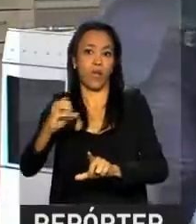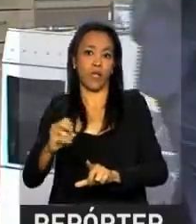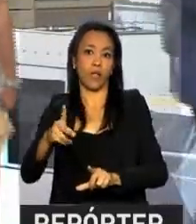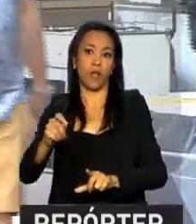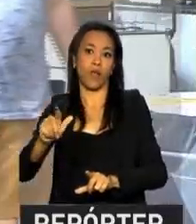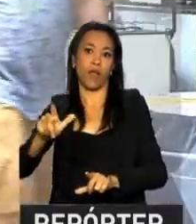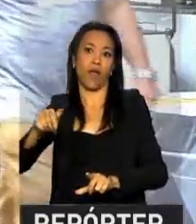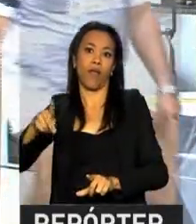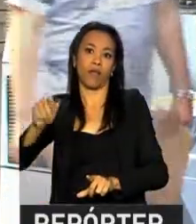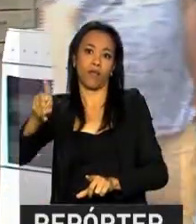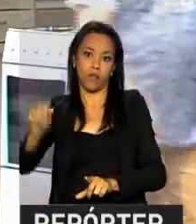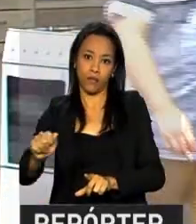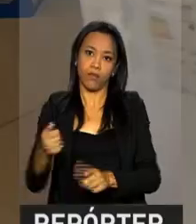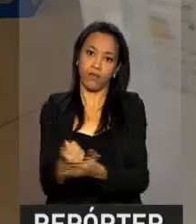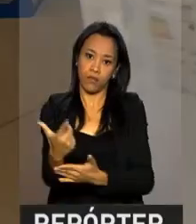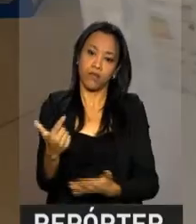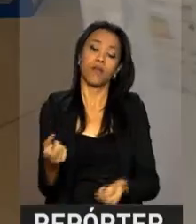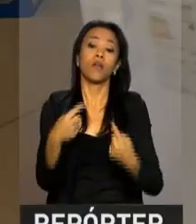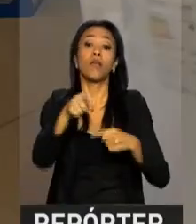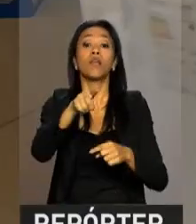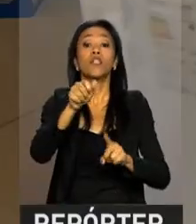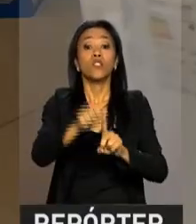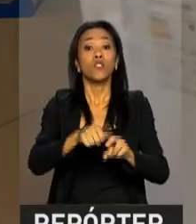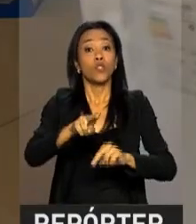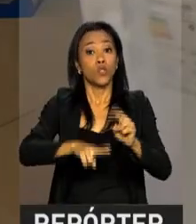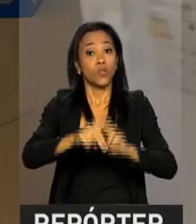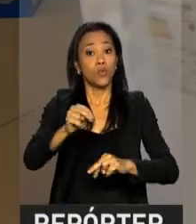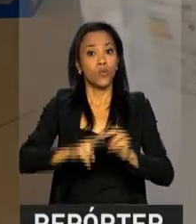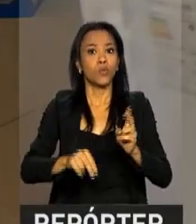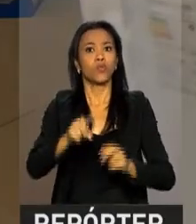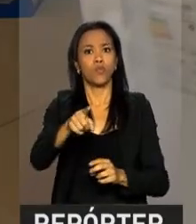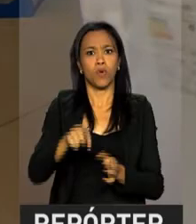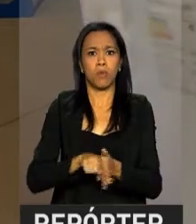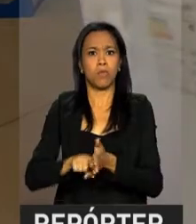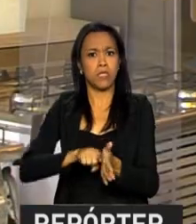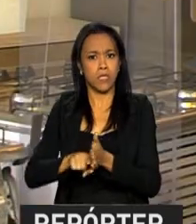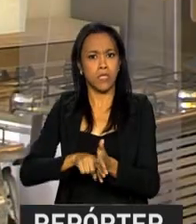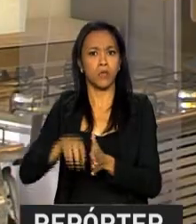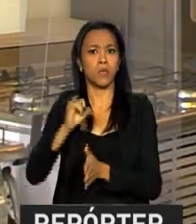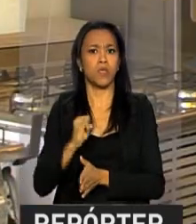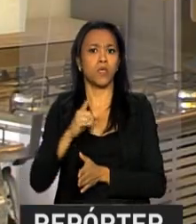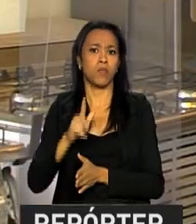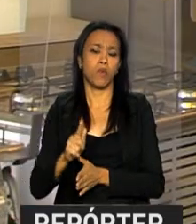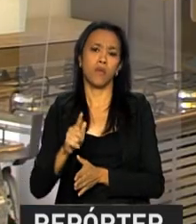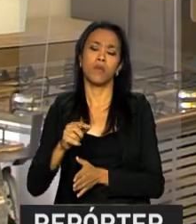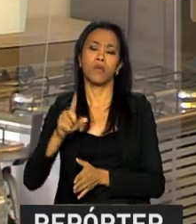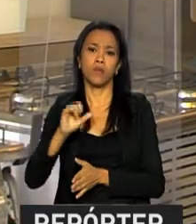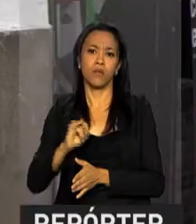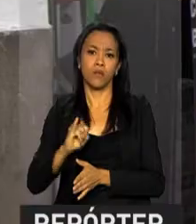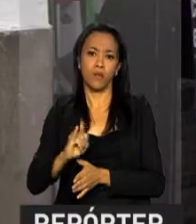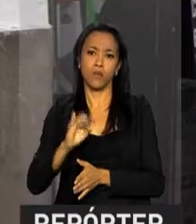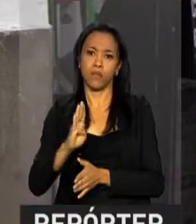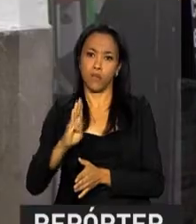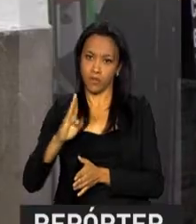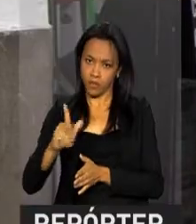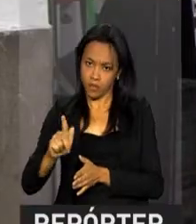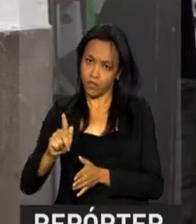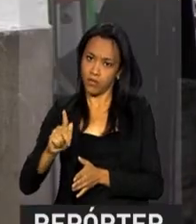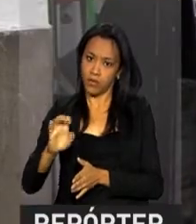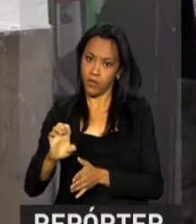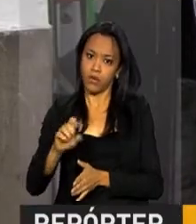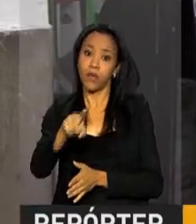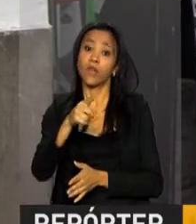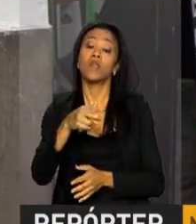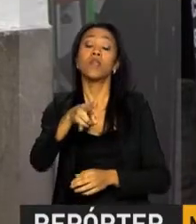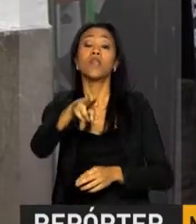o avanço das vendas no comércio em junho foi destaque na última pesquisa do ibge é sobre o varejo no brasil em junho as vendas